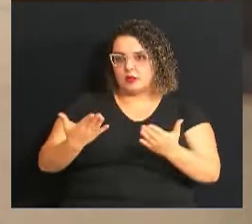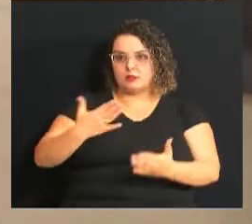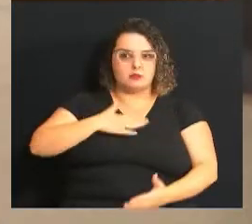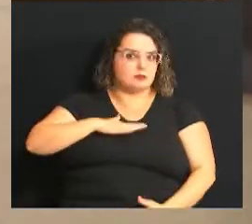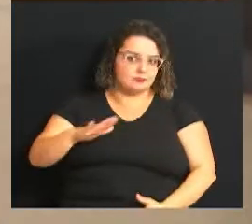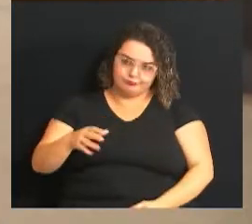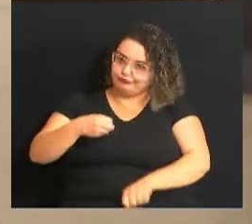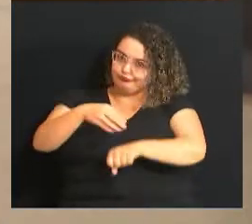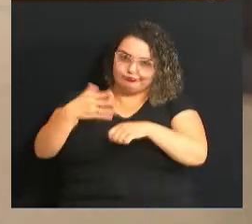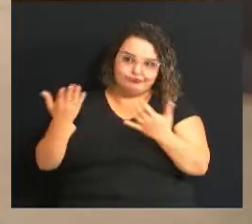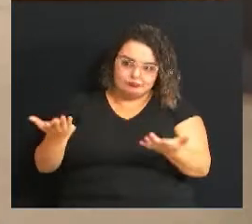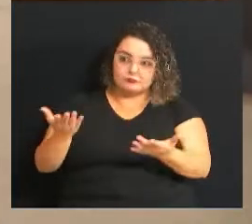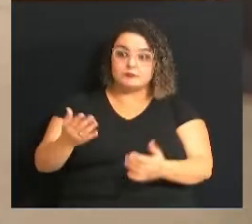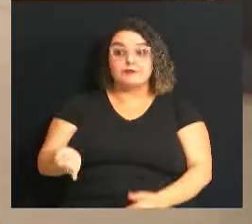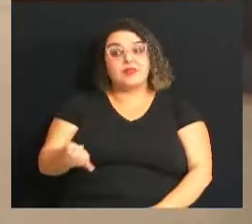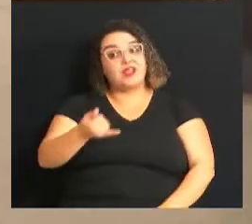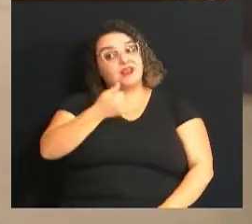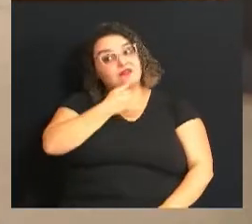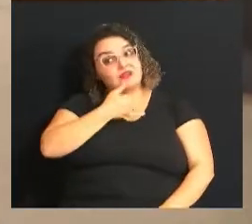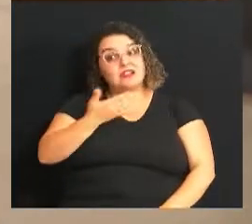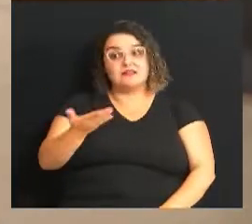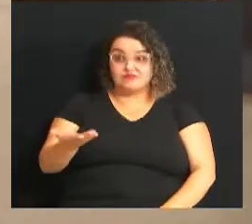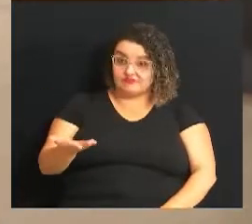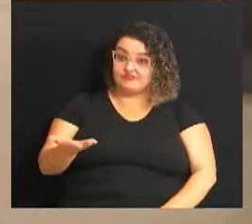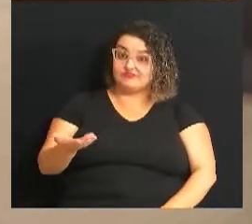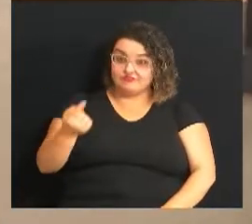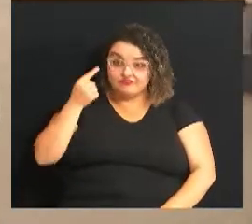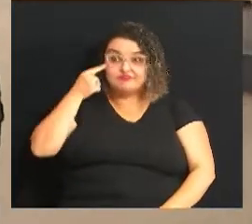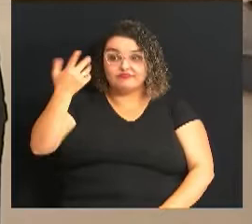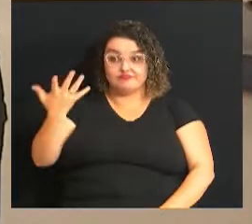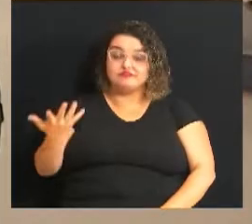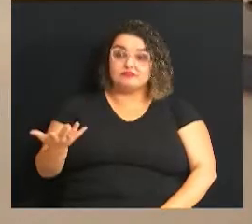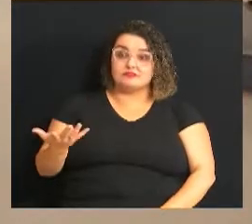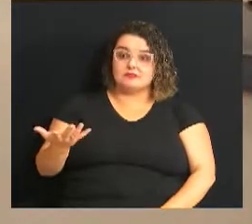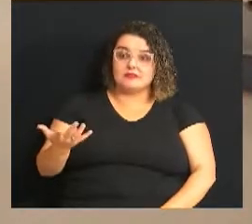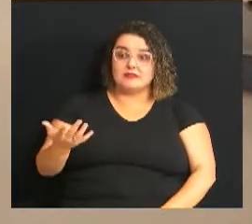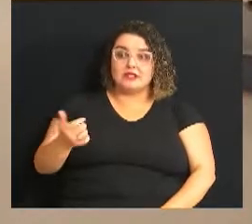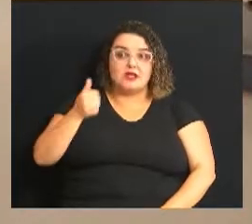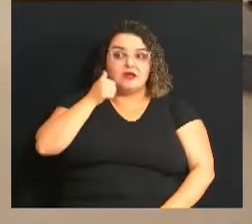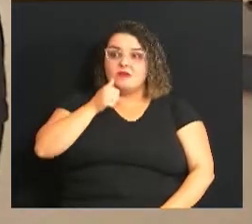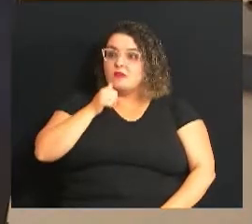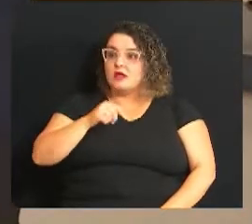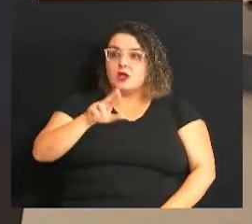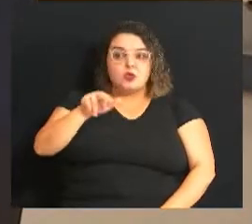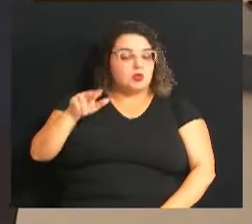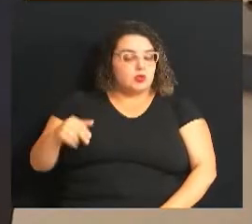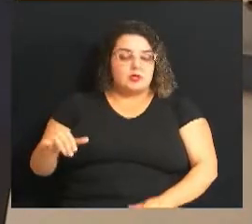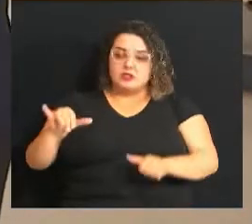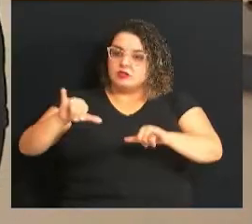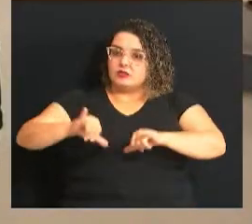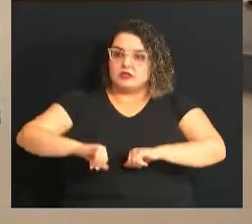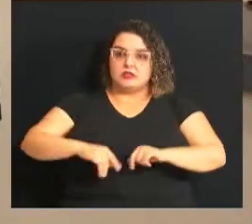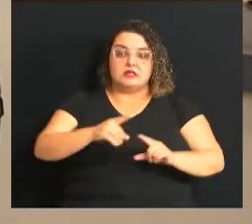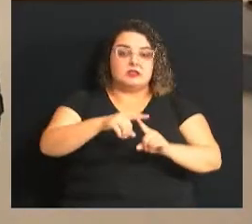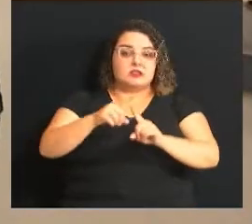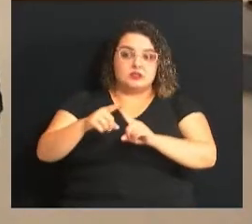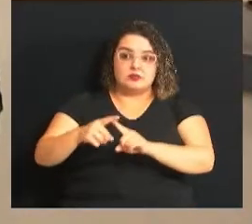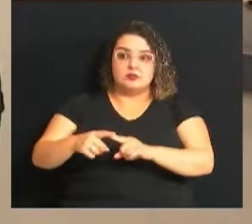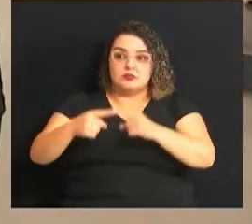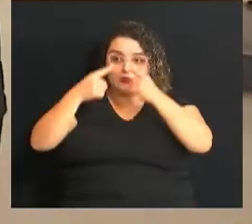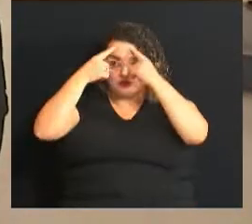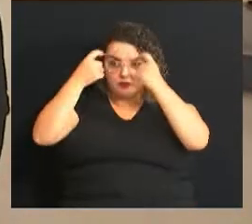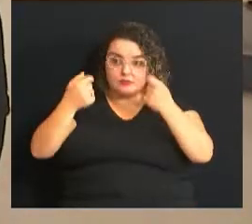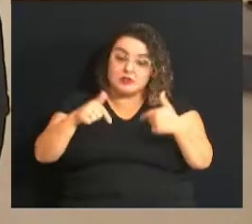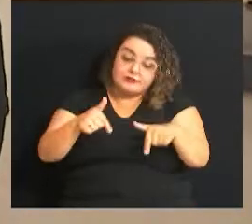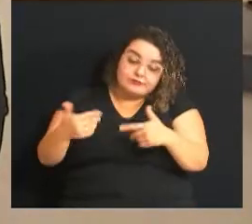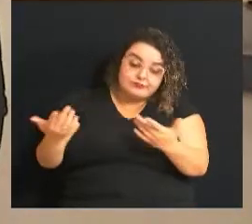essas dicas, né? Infelizmente, o ideal seria que, né, nenhuma mulher sofresse esse tipo de violência, né? Por isso que a gente faz esse trabalho, mas